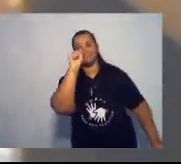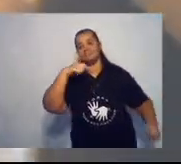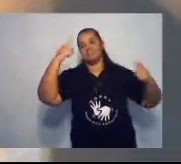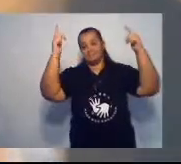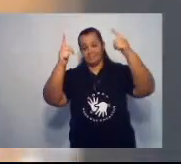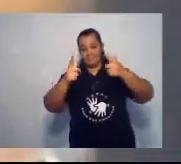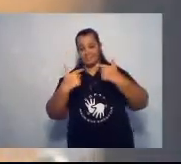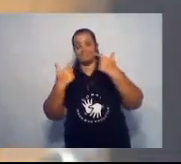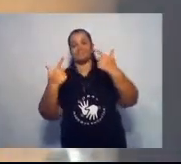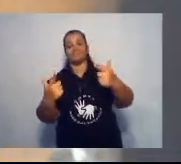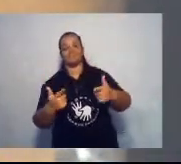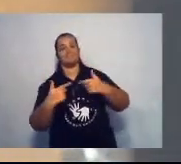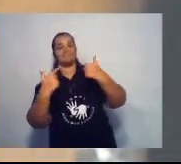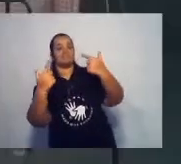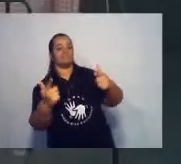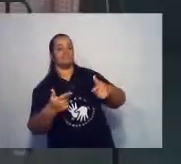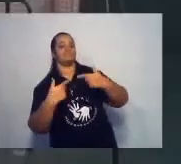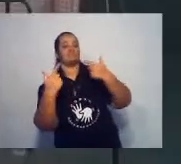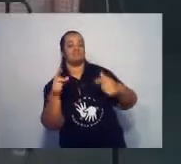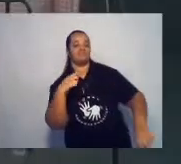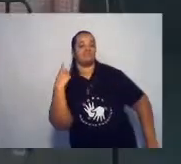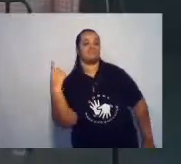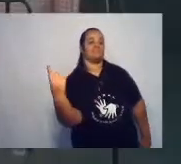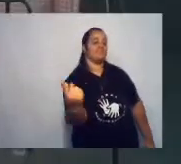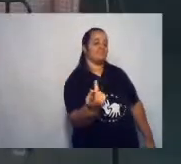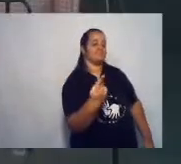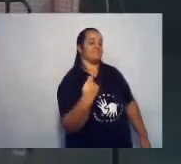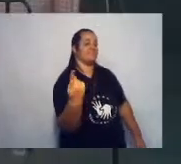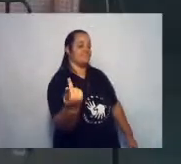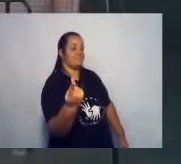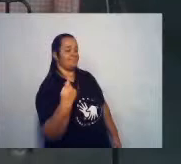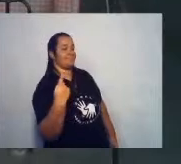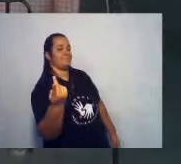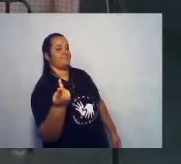nossa porta, que sorte a nossa.